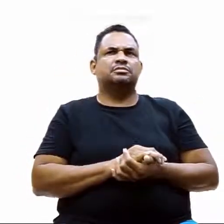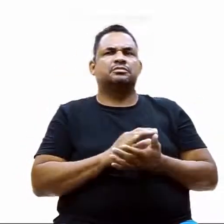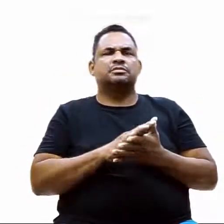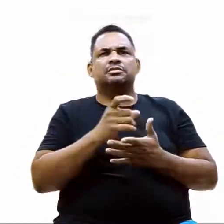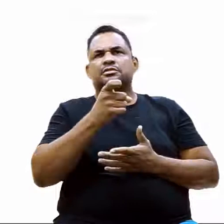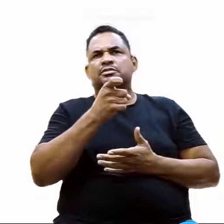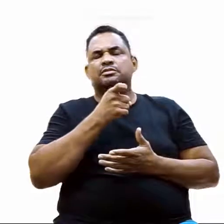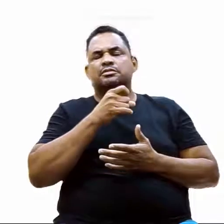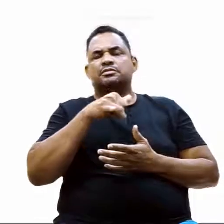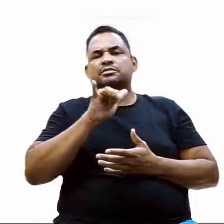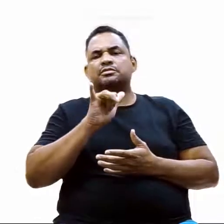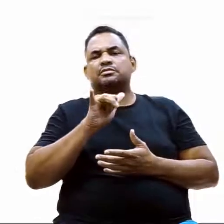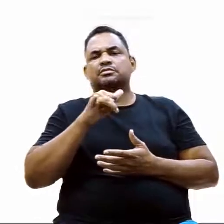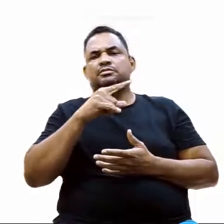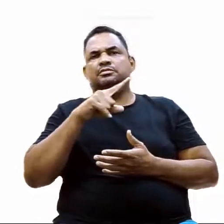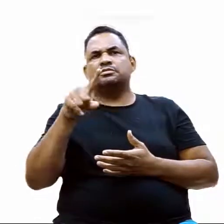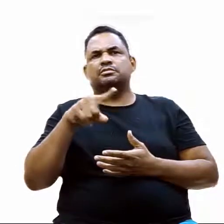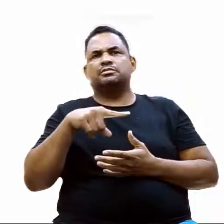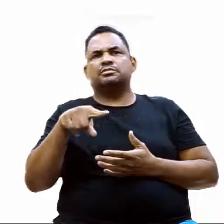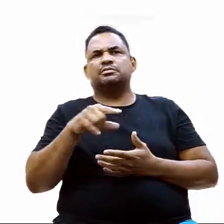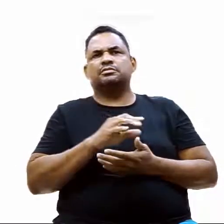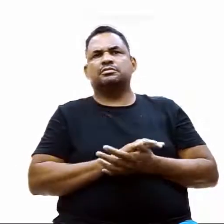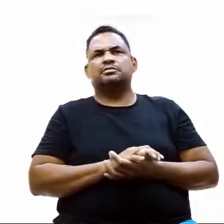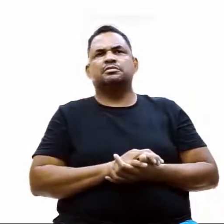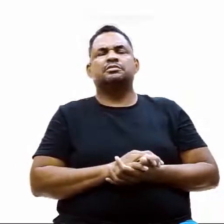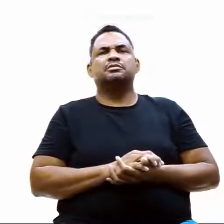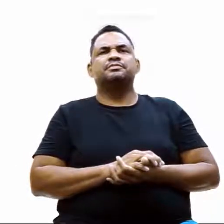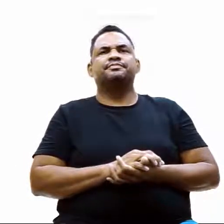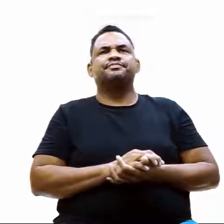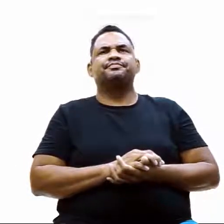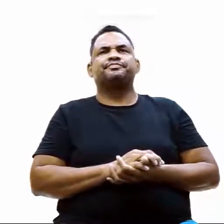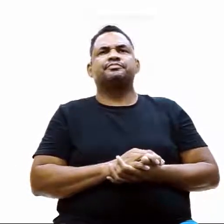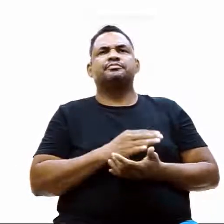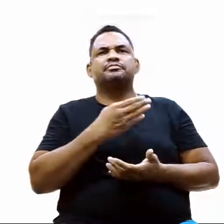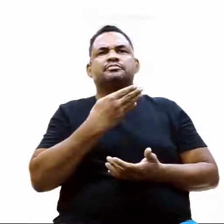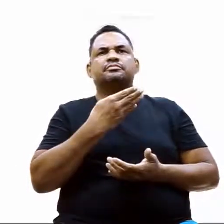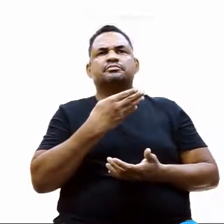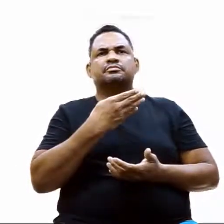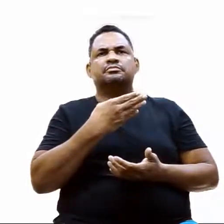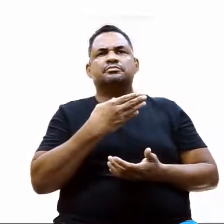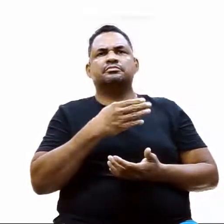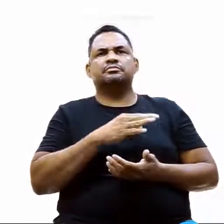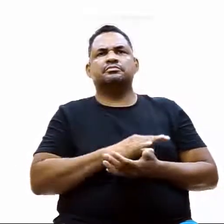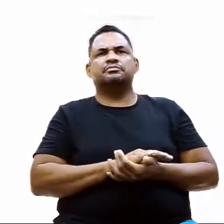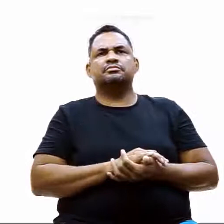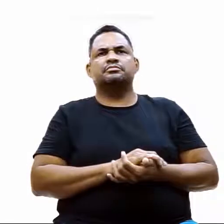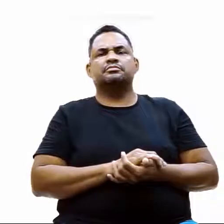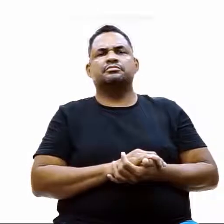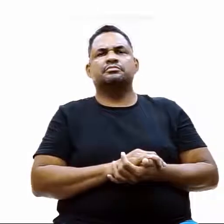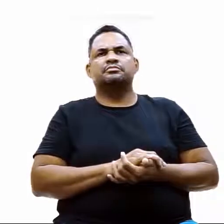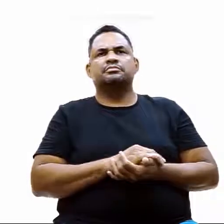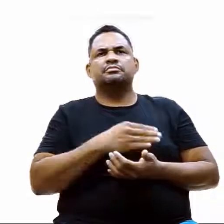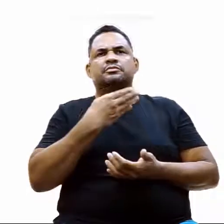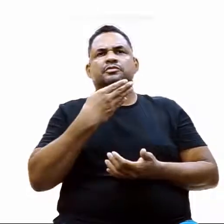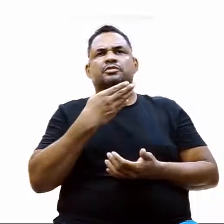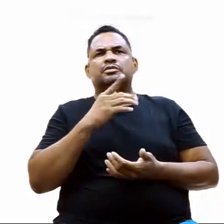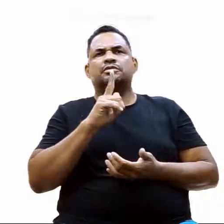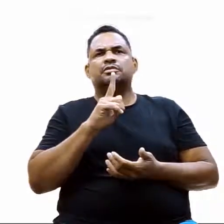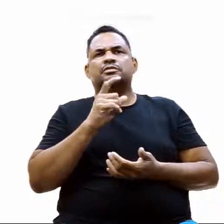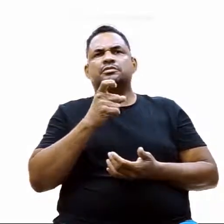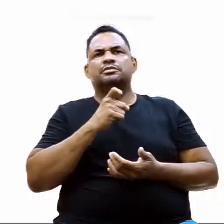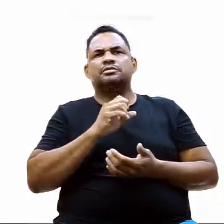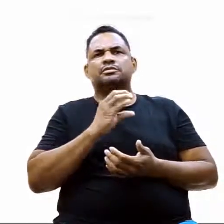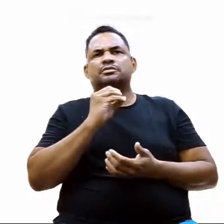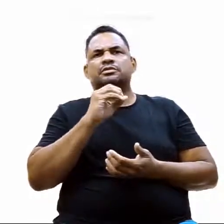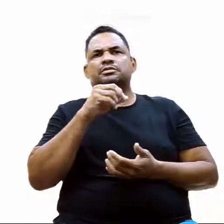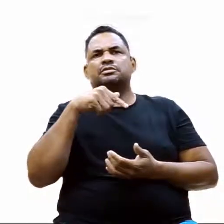para Y e para Z, olha só, 40 gramas seria de X,